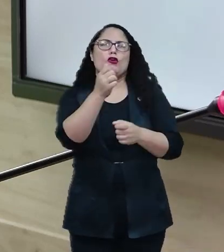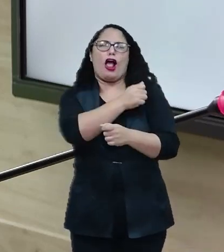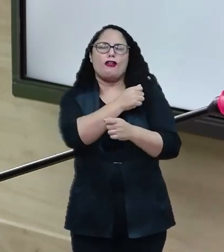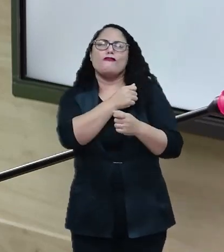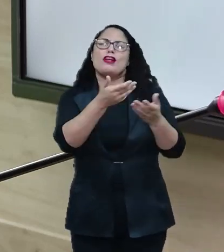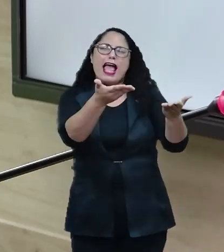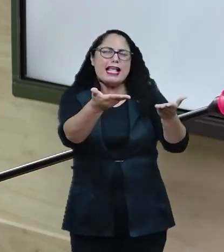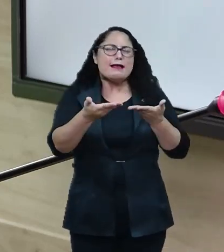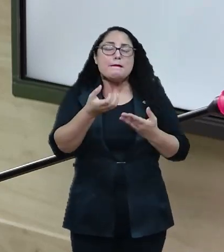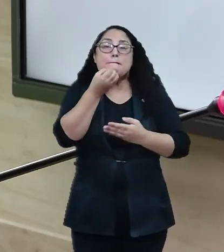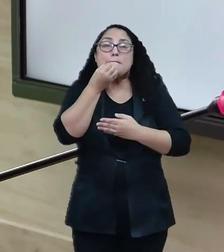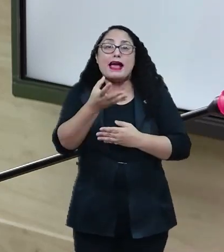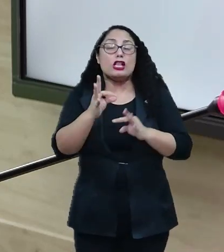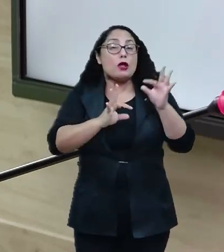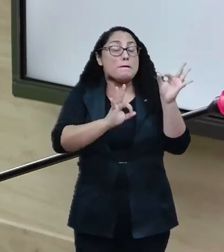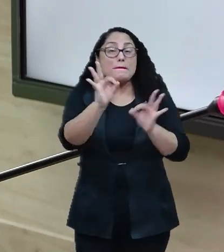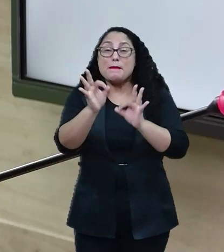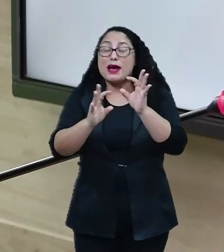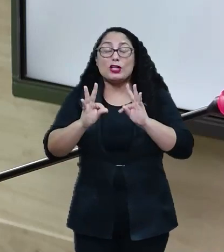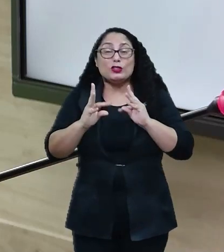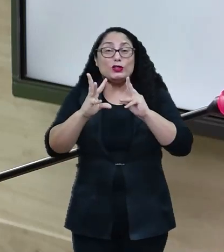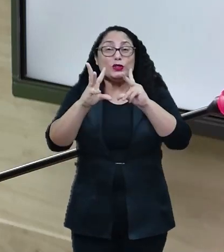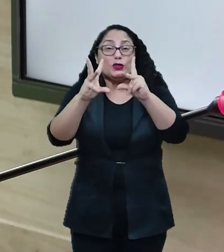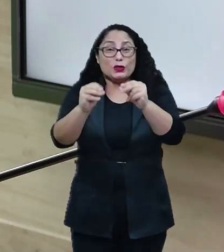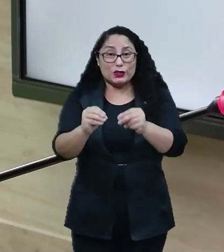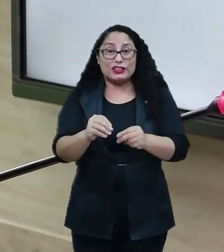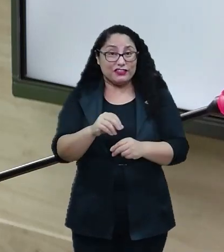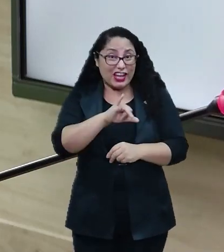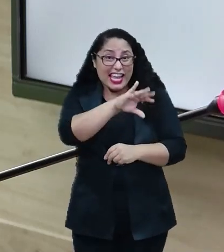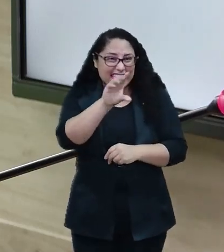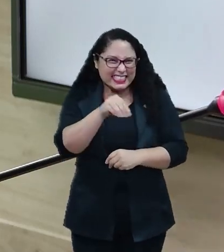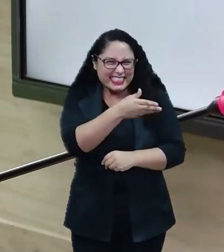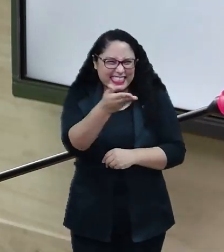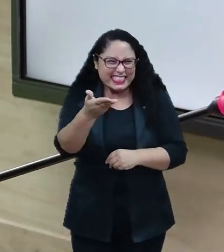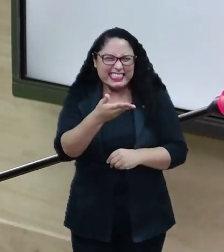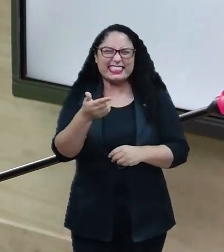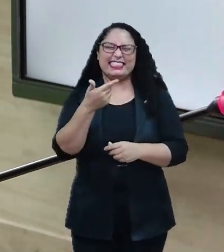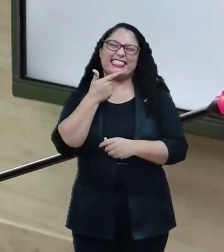muito bem recebidos aqui, já está tudo preparado para eles. Foi assim? Foi.